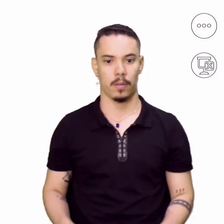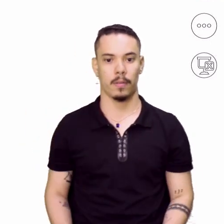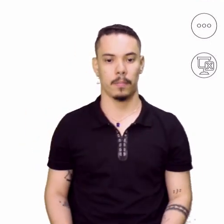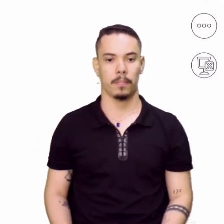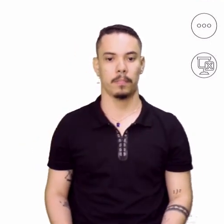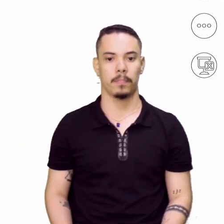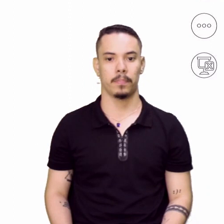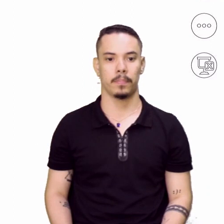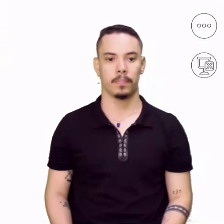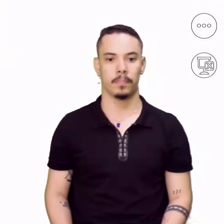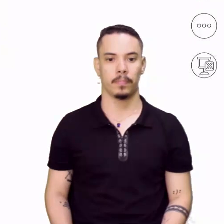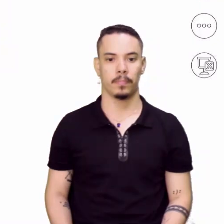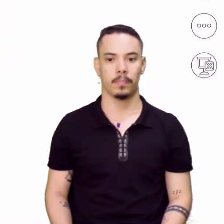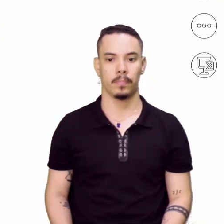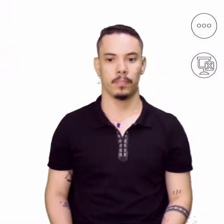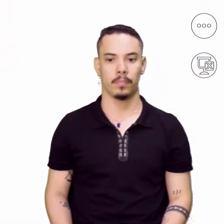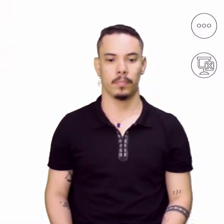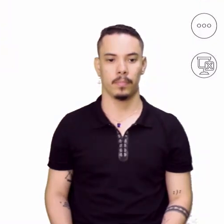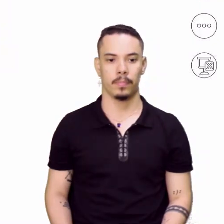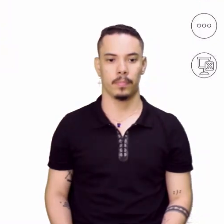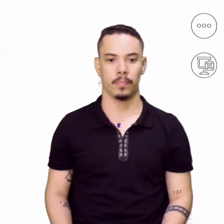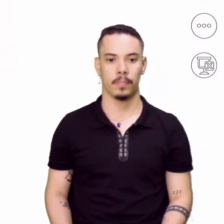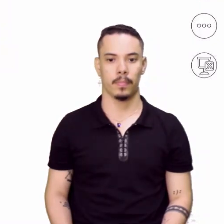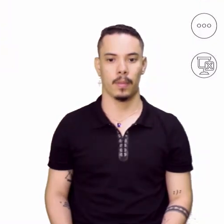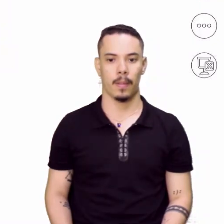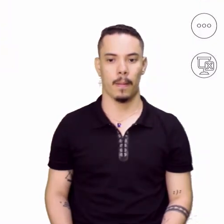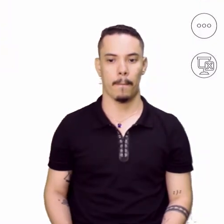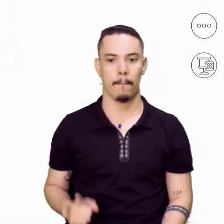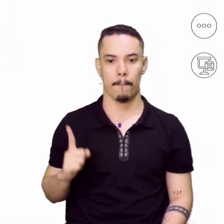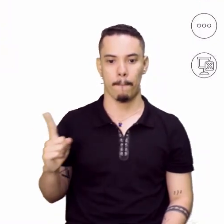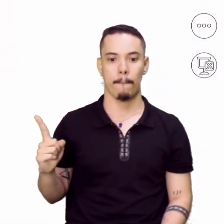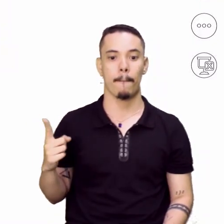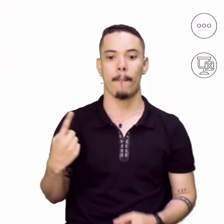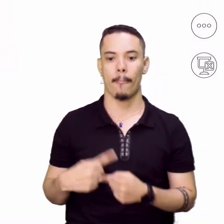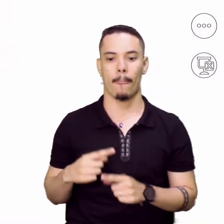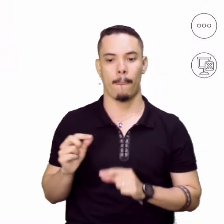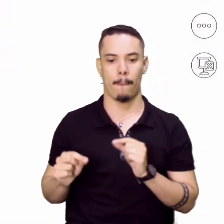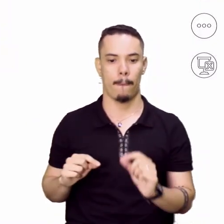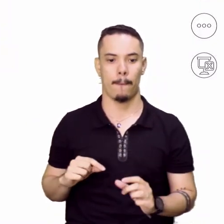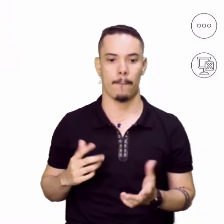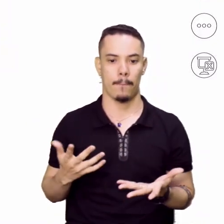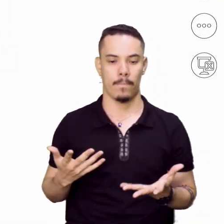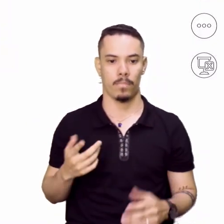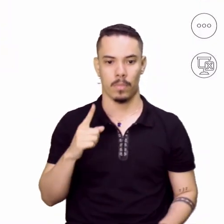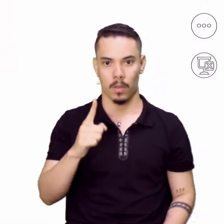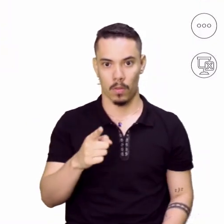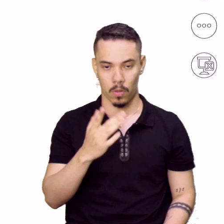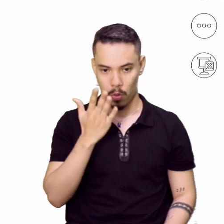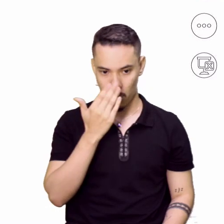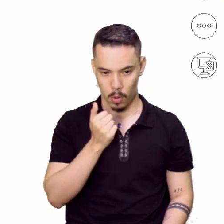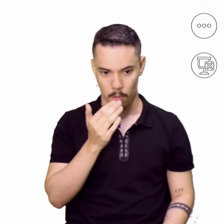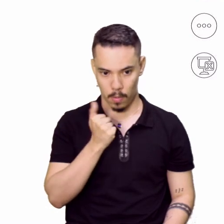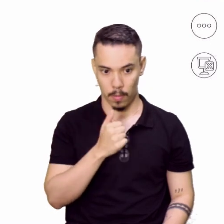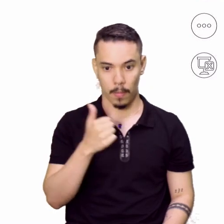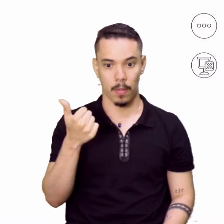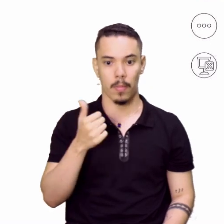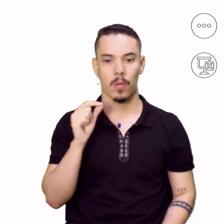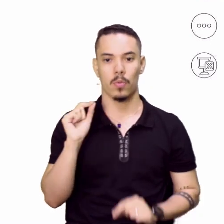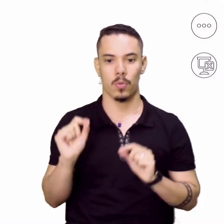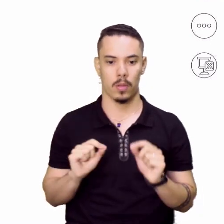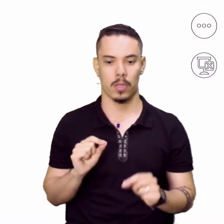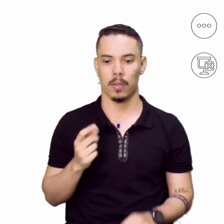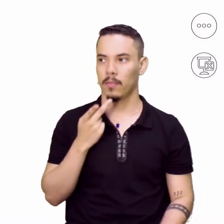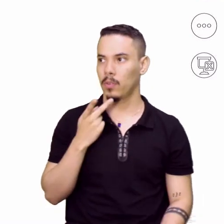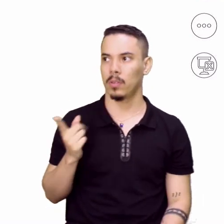then é sobre a última pergunta que foi feita para o Doctor que foi isso aqui você comerá alguma coisa primeiro ele